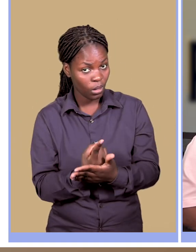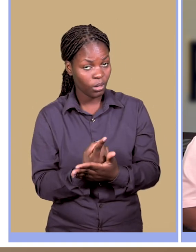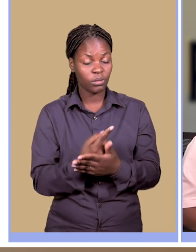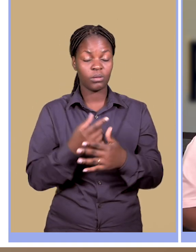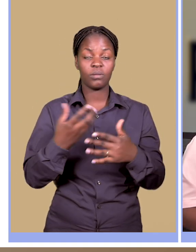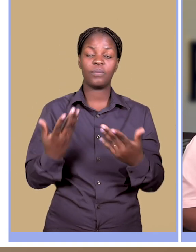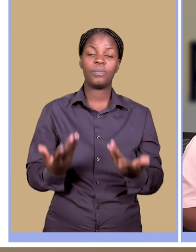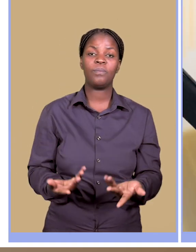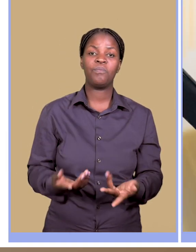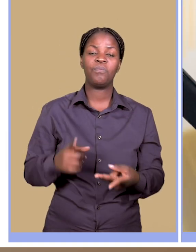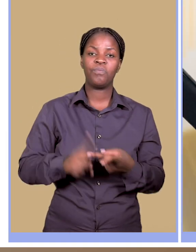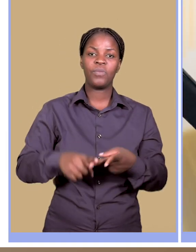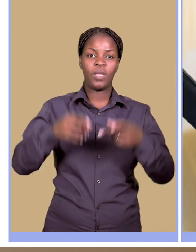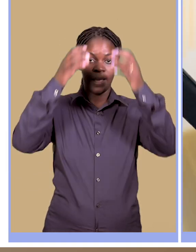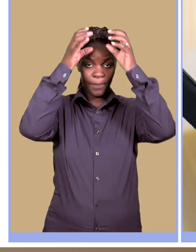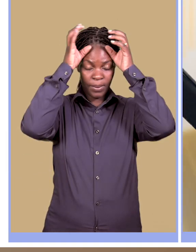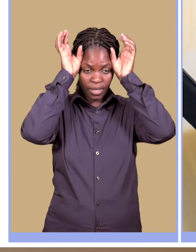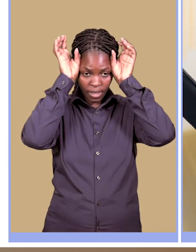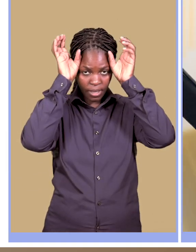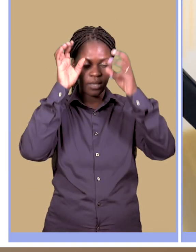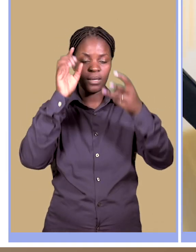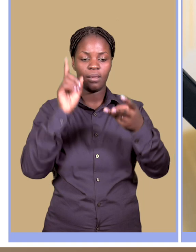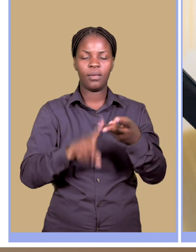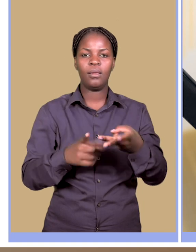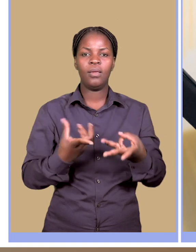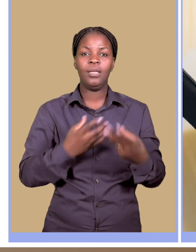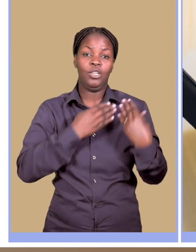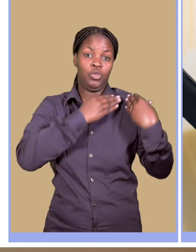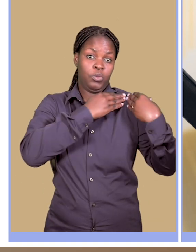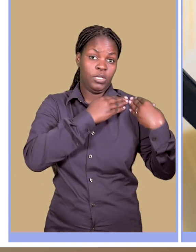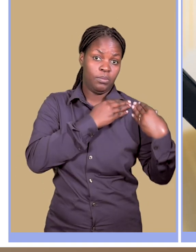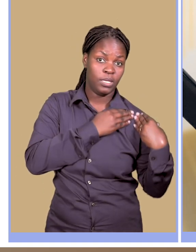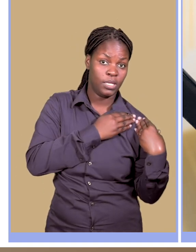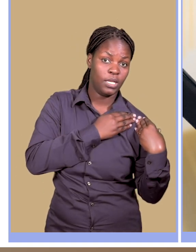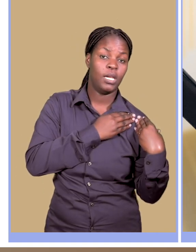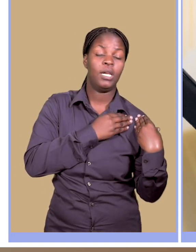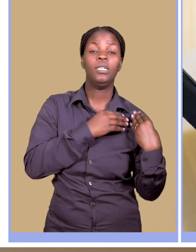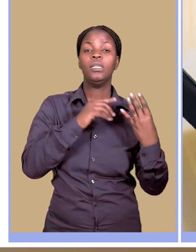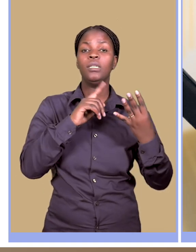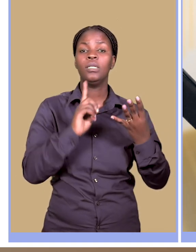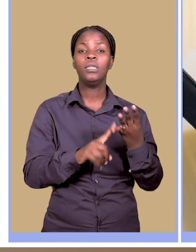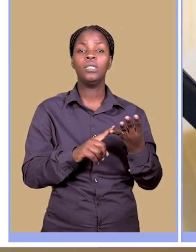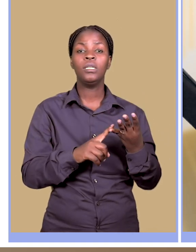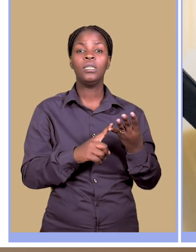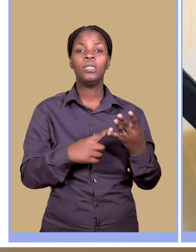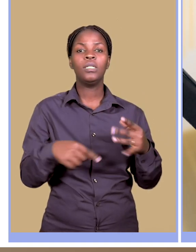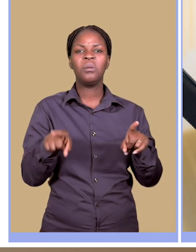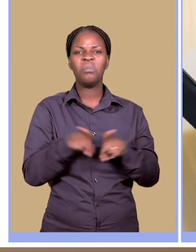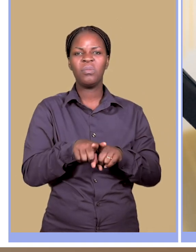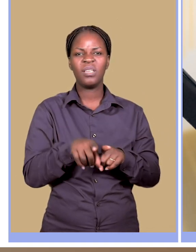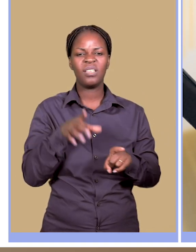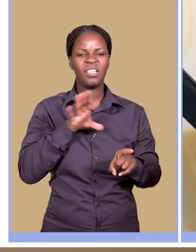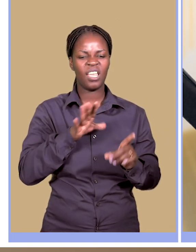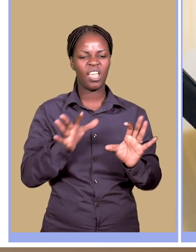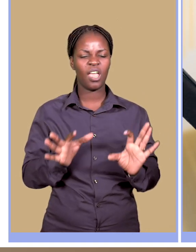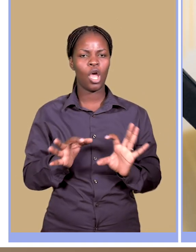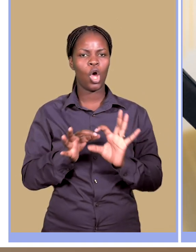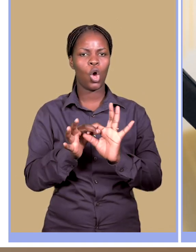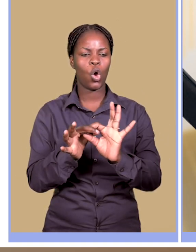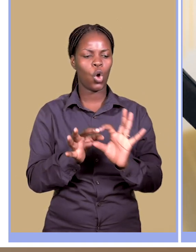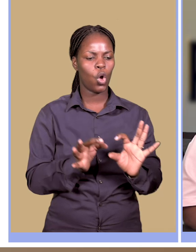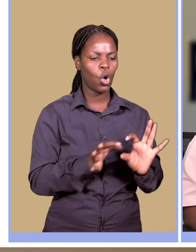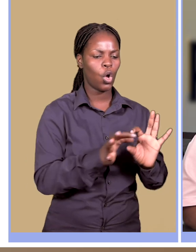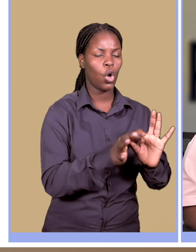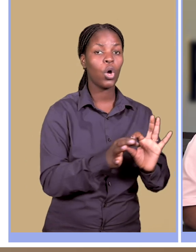adequado, tem que ter capacidade, tem que haver cometimento, mas o último elemento diz que clientes e coligações. Ou